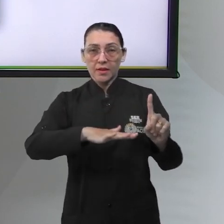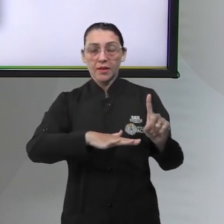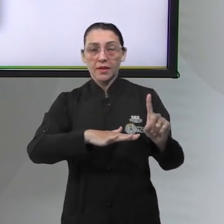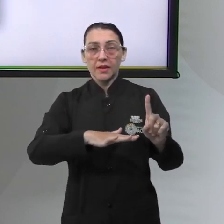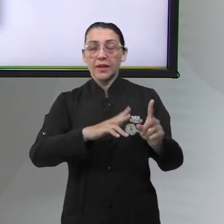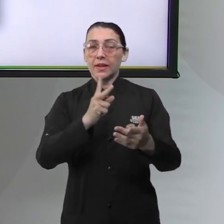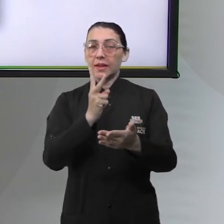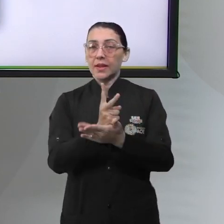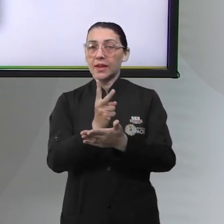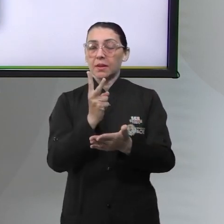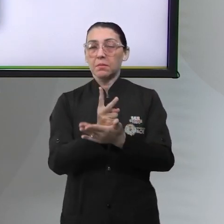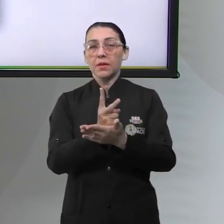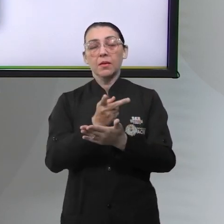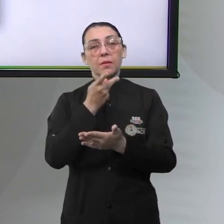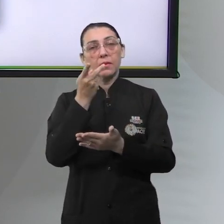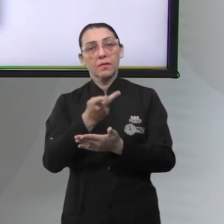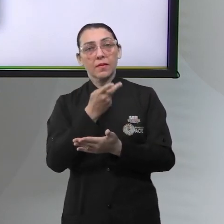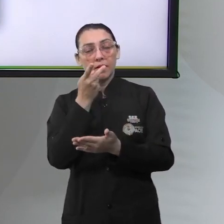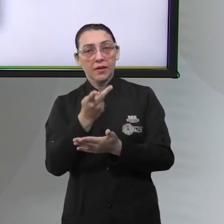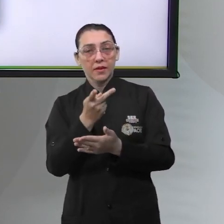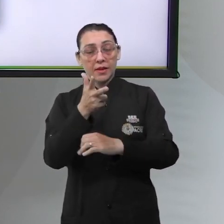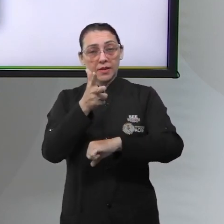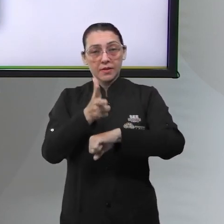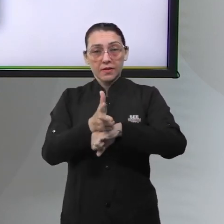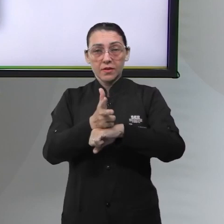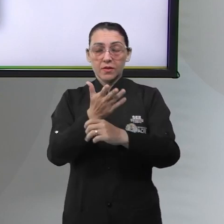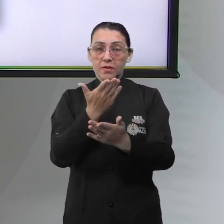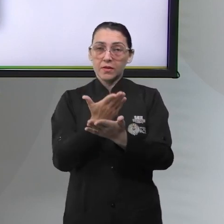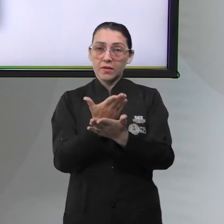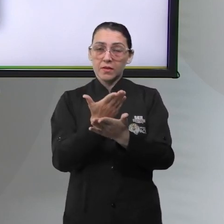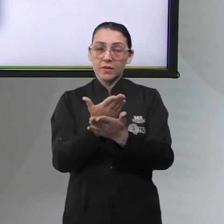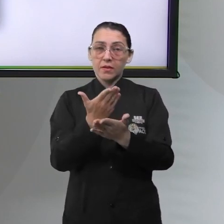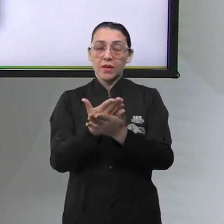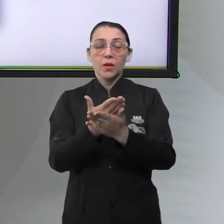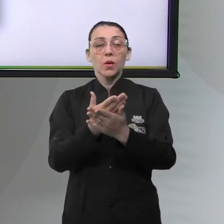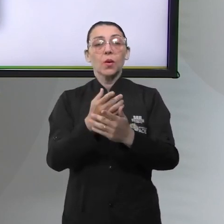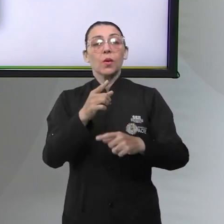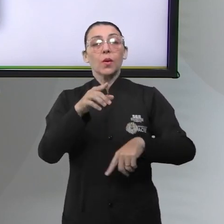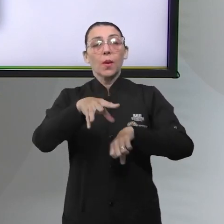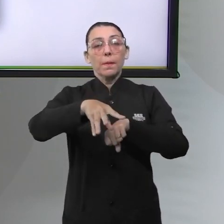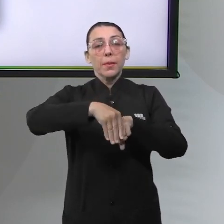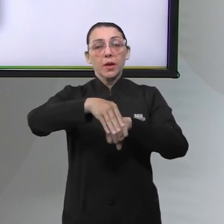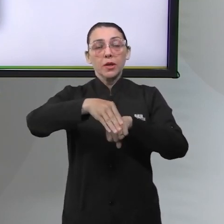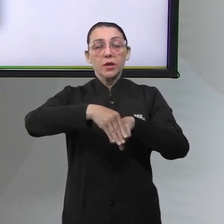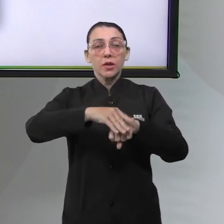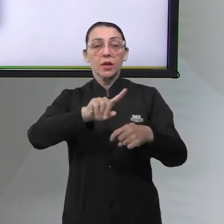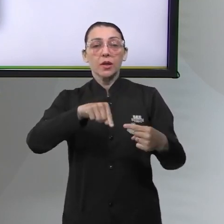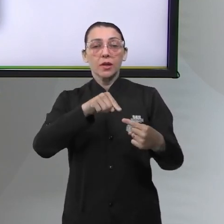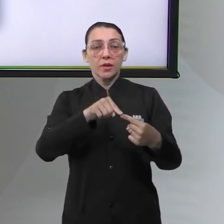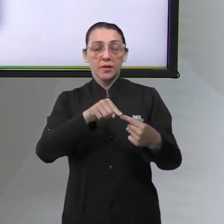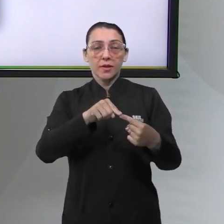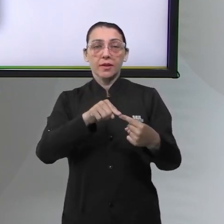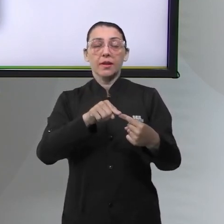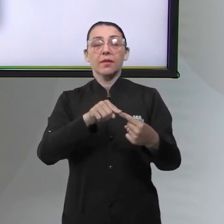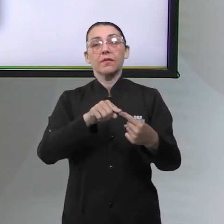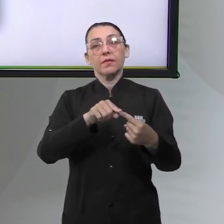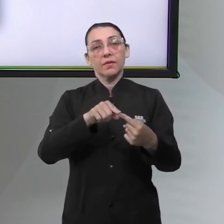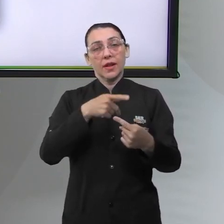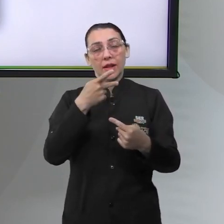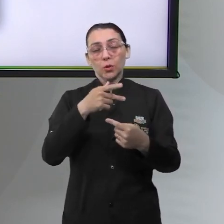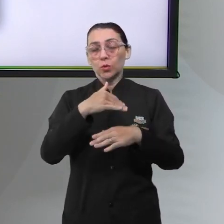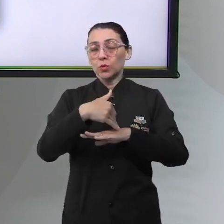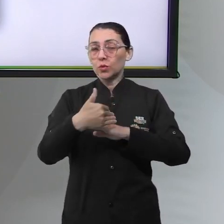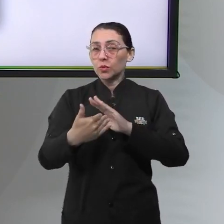eu sempre menciono nas videoaulas em que esse objeto de conhecimento ele é tratado.